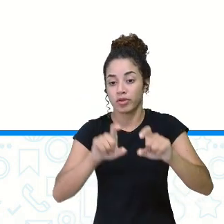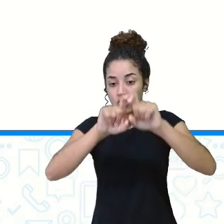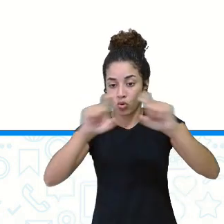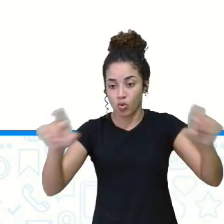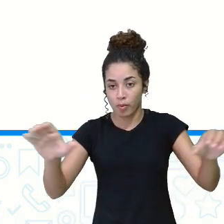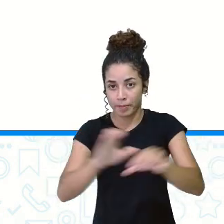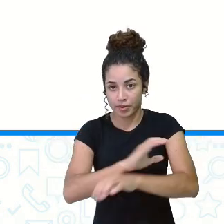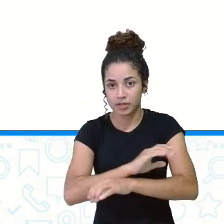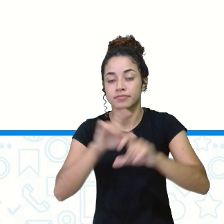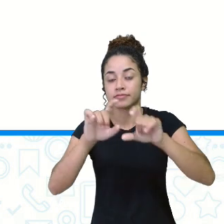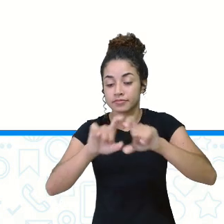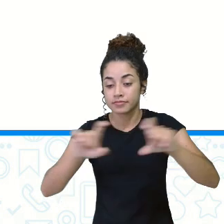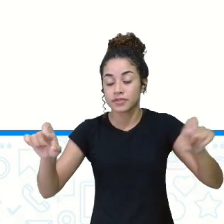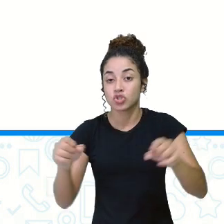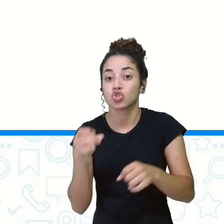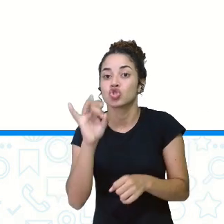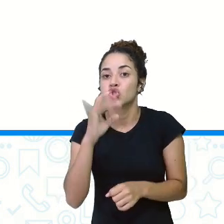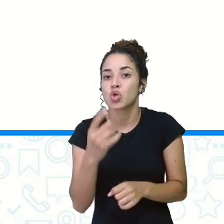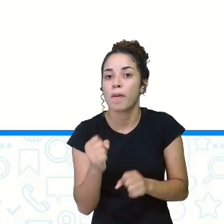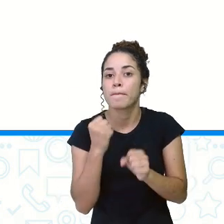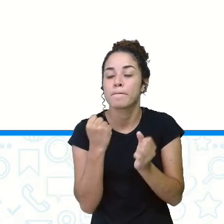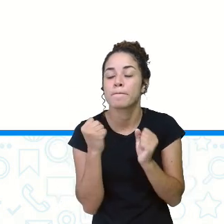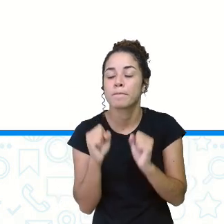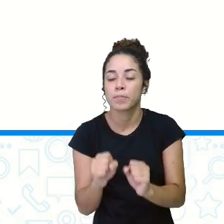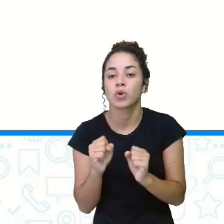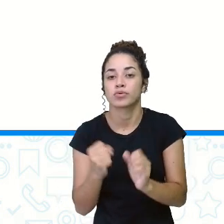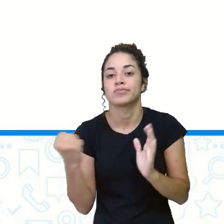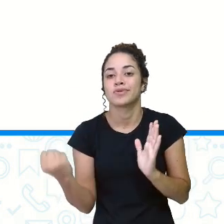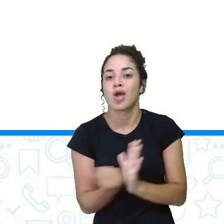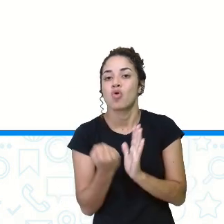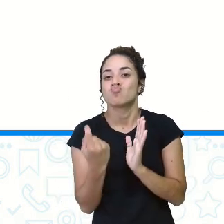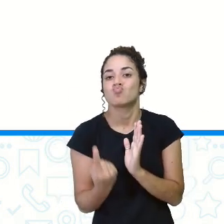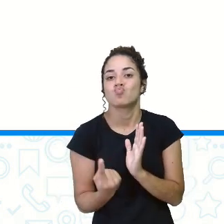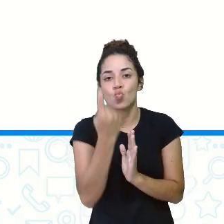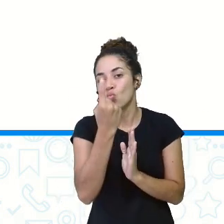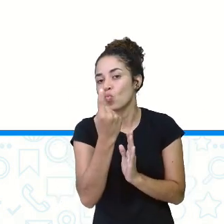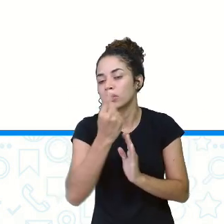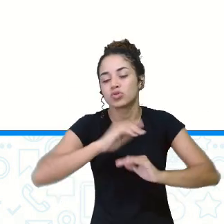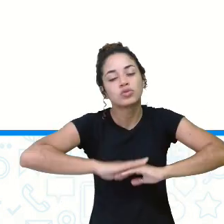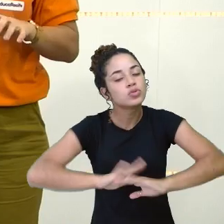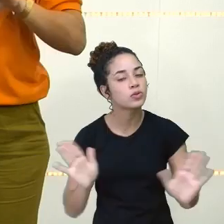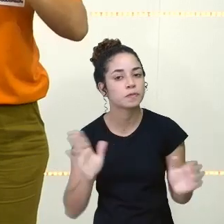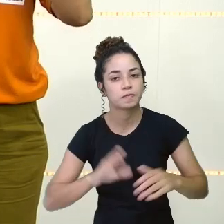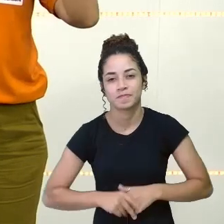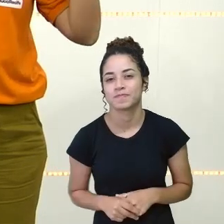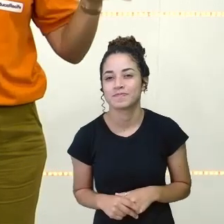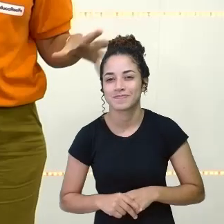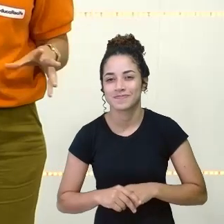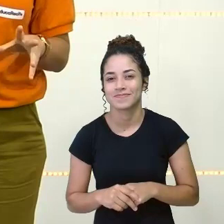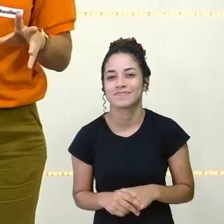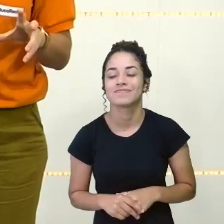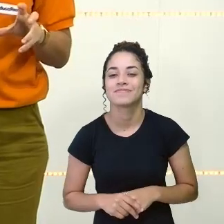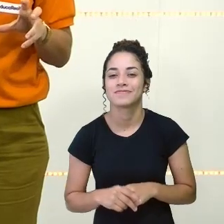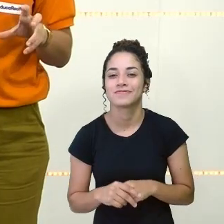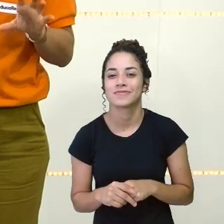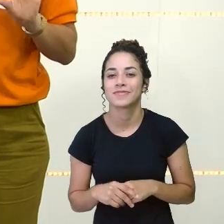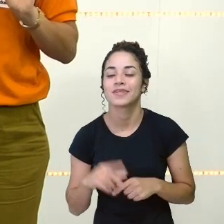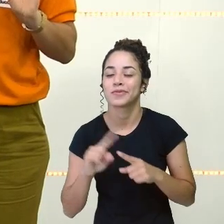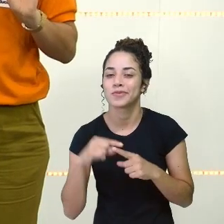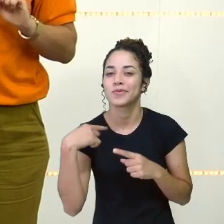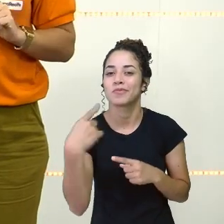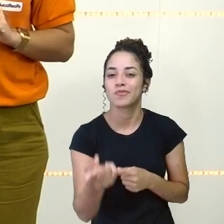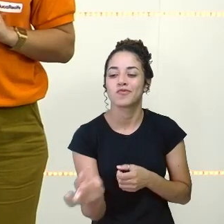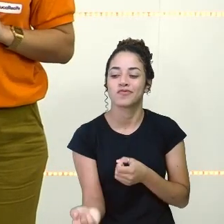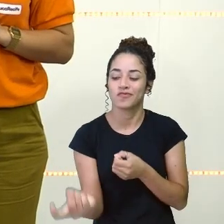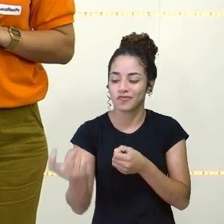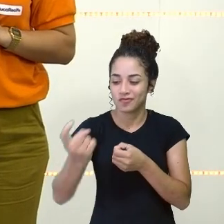e só pode marcar uma única alternativa por questão. Eu vou voltar com isso,